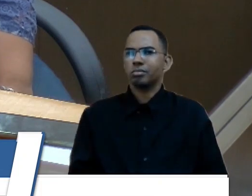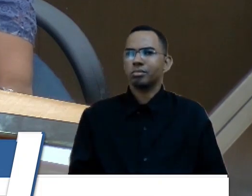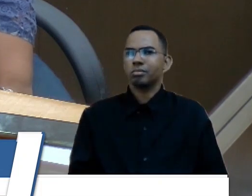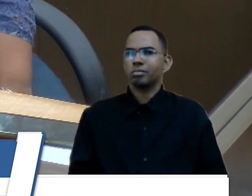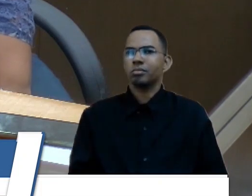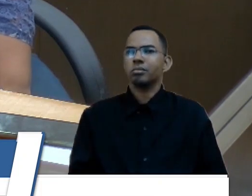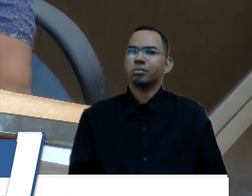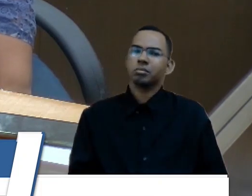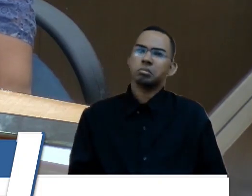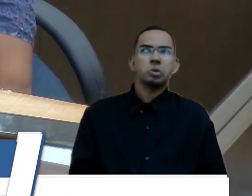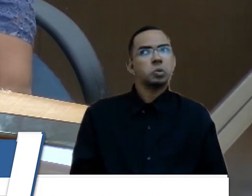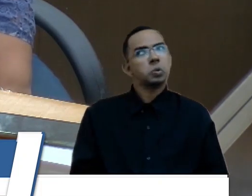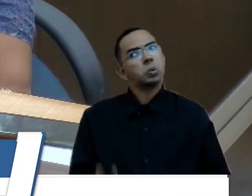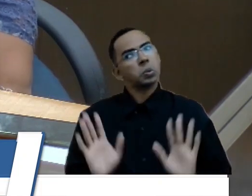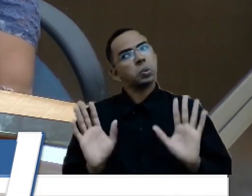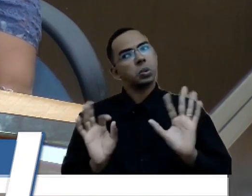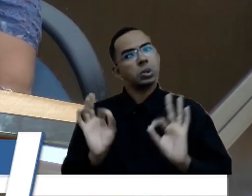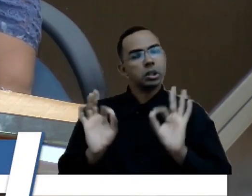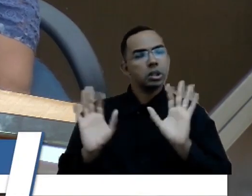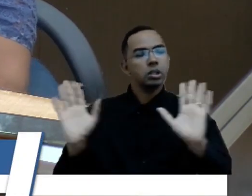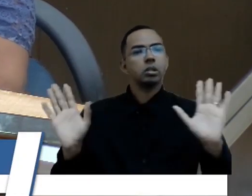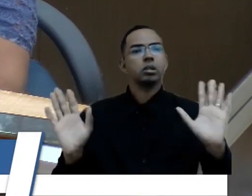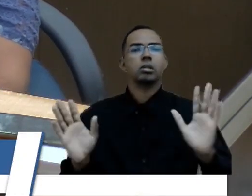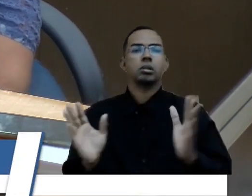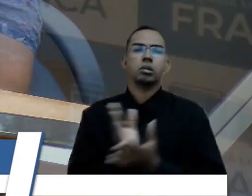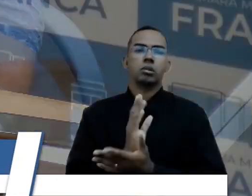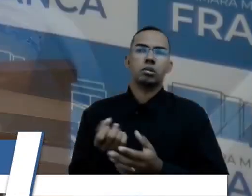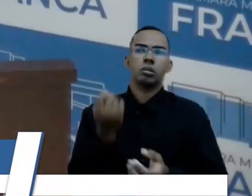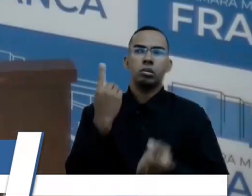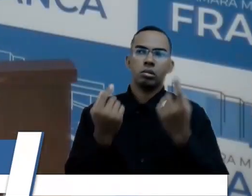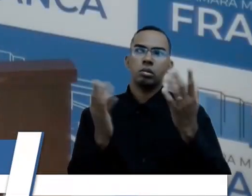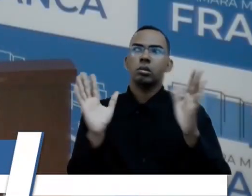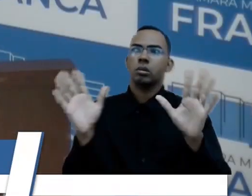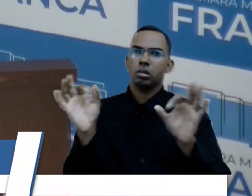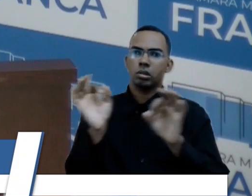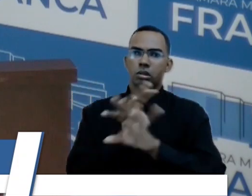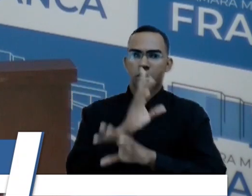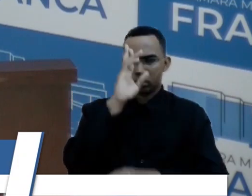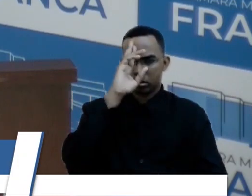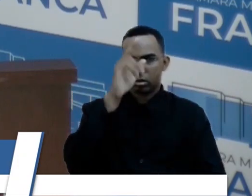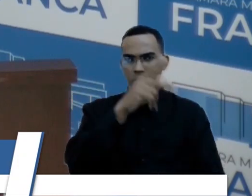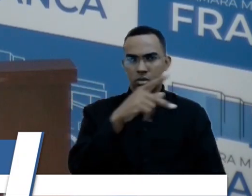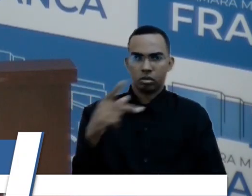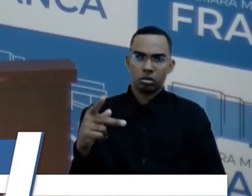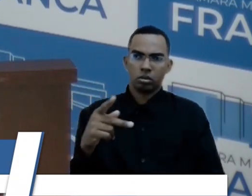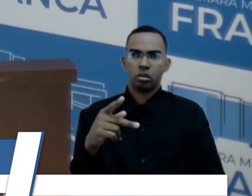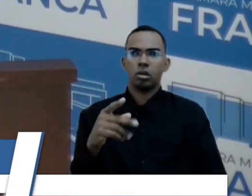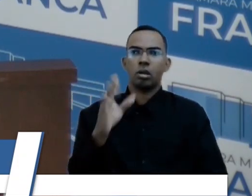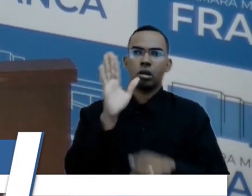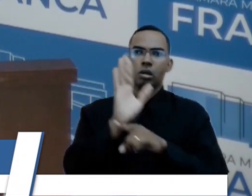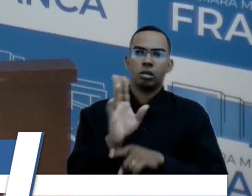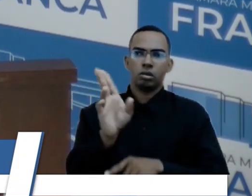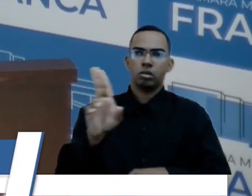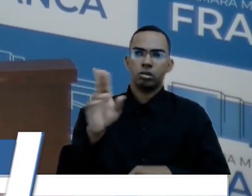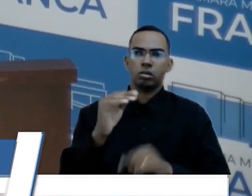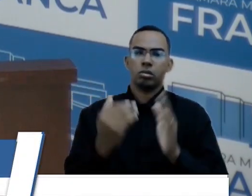estão funcionando, né? Algumas discrepâncias. Eu já termino, presidente. À tarde eu uso um pouco mais